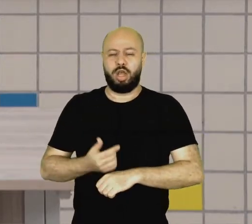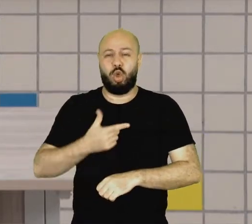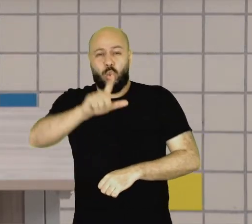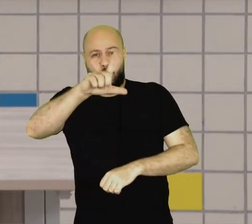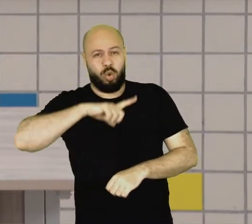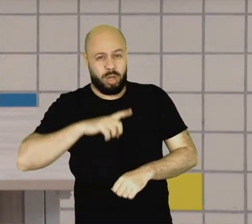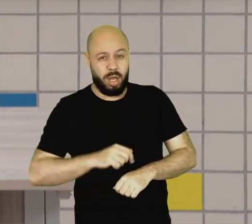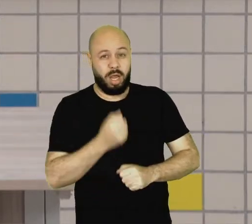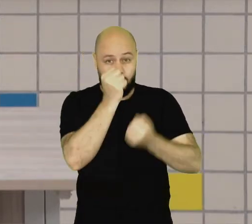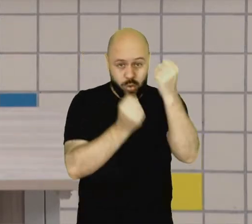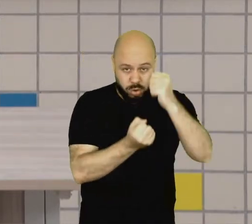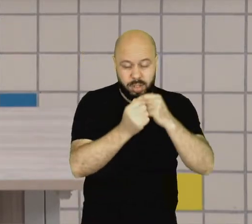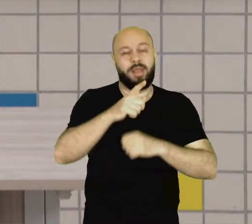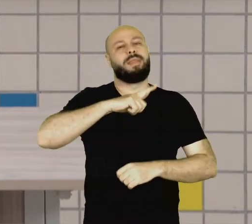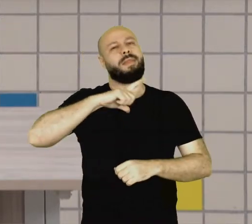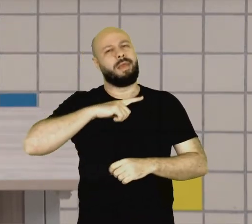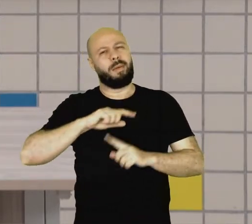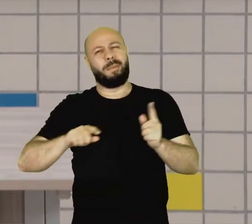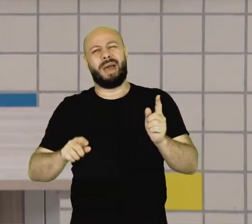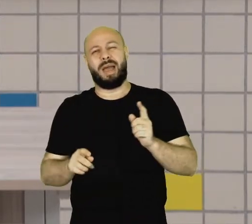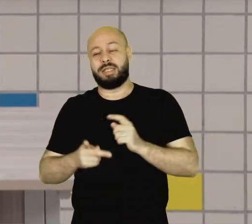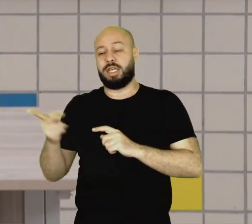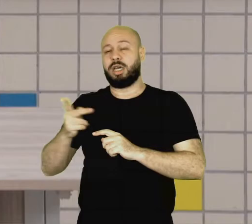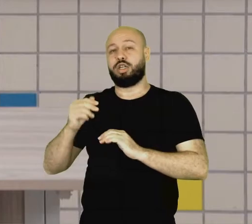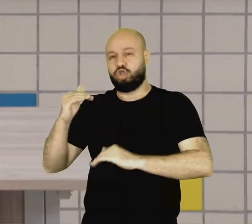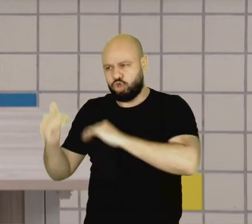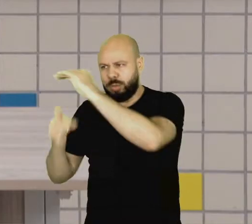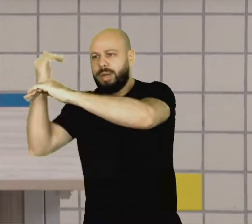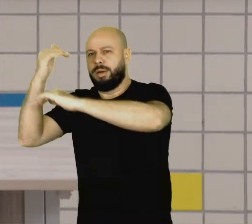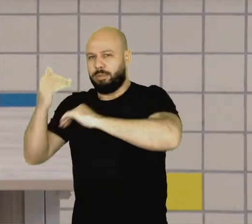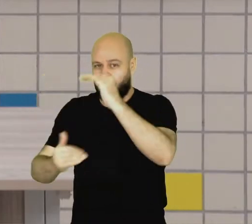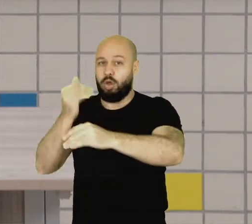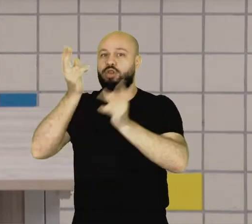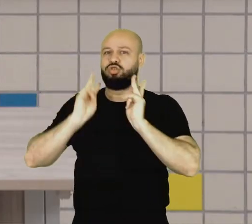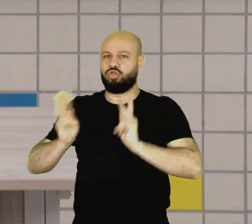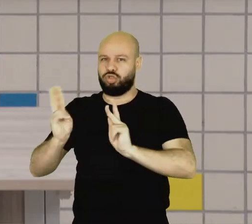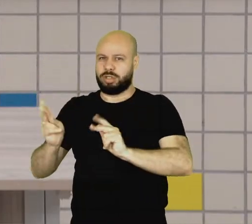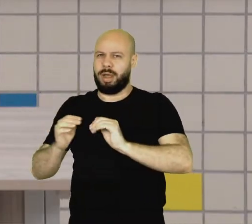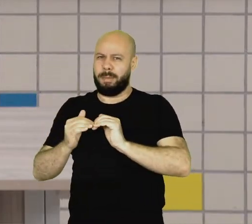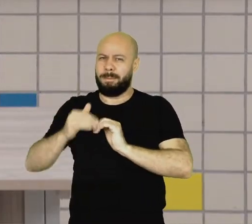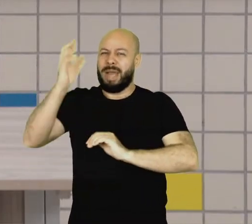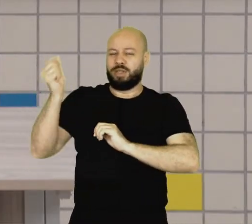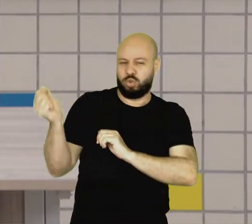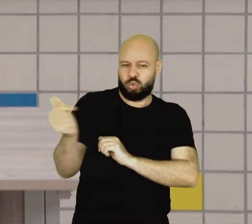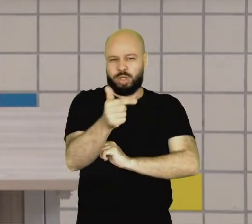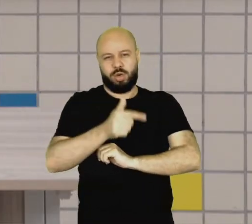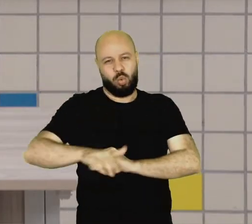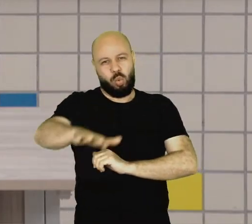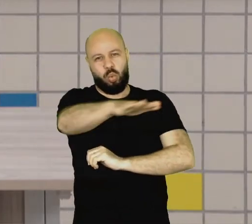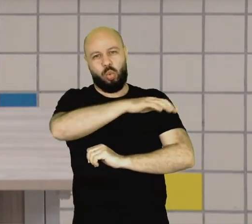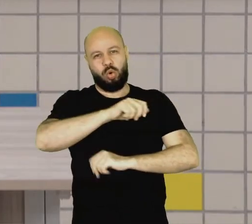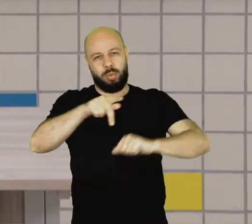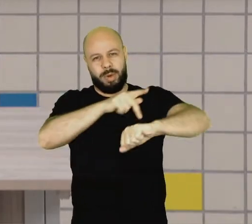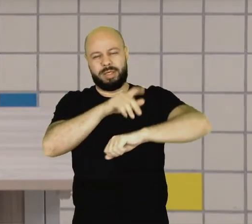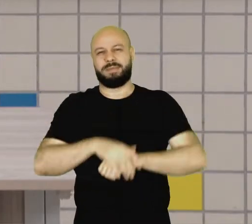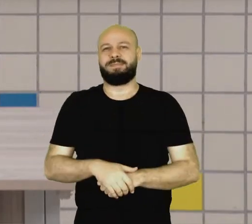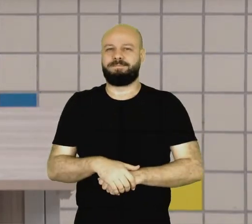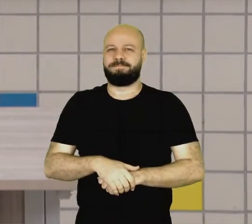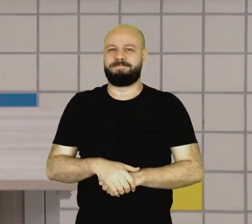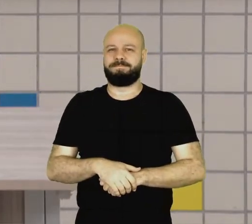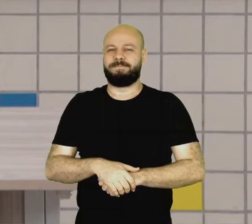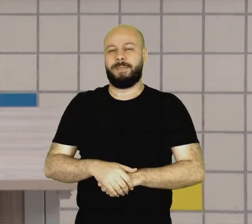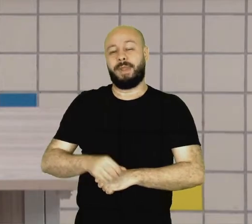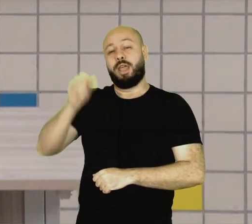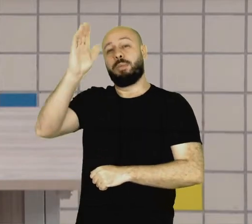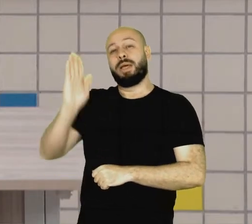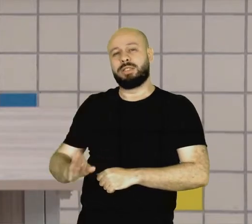industrialização? Sim, mas não tão desenvolvida quanto a do Brasil e da Argentina, certo? Além disso, o Brasil ele